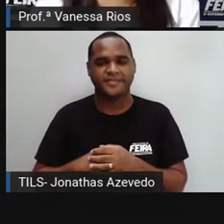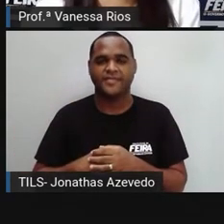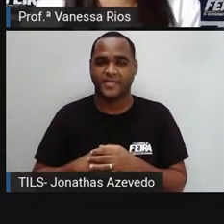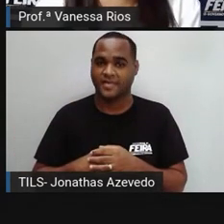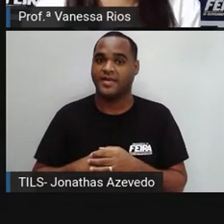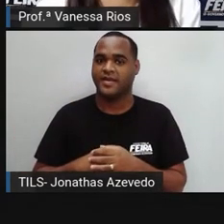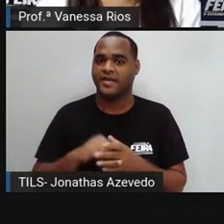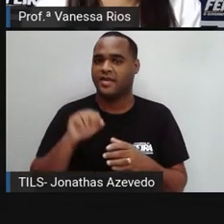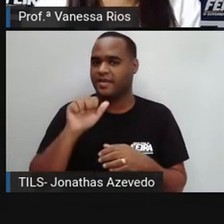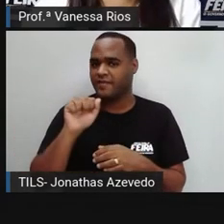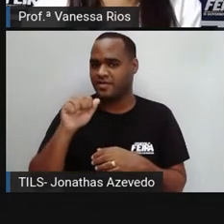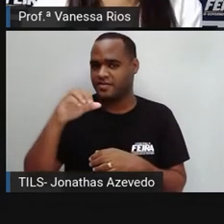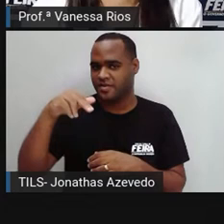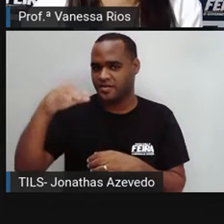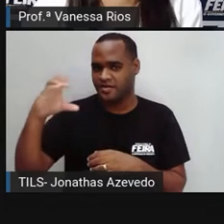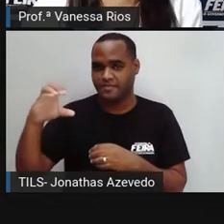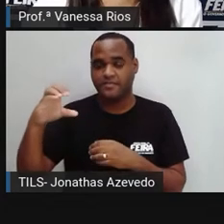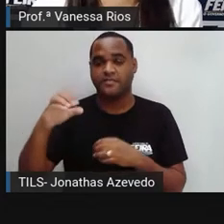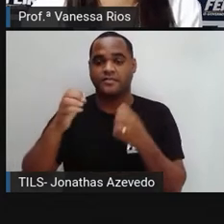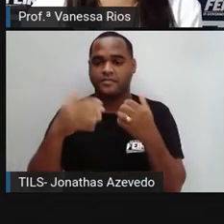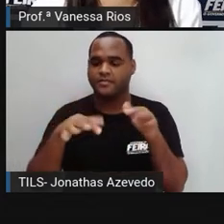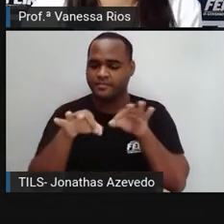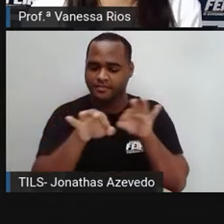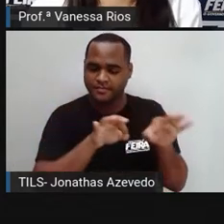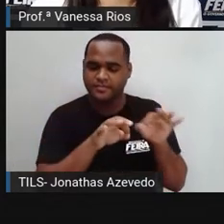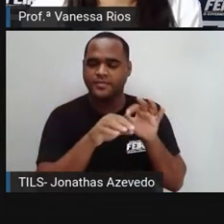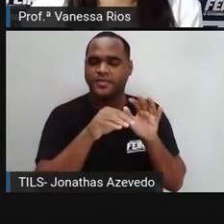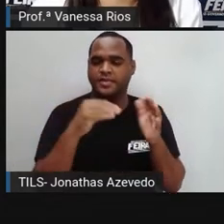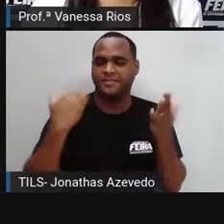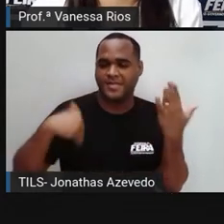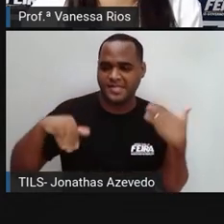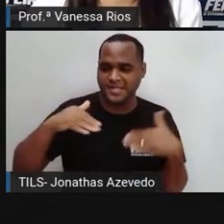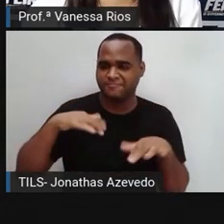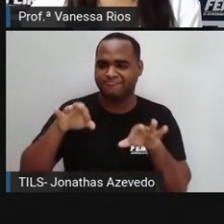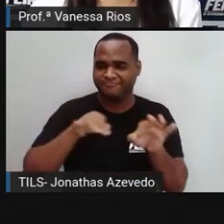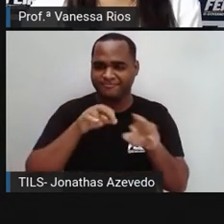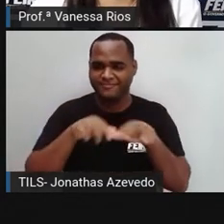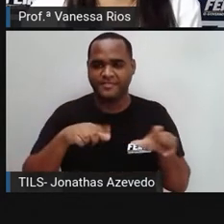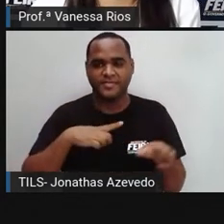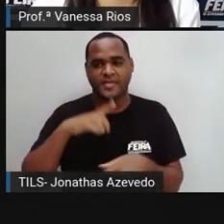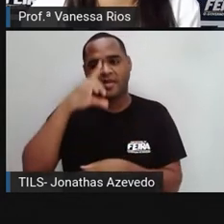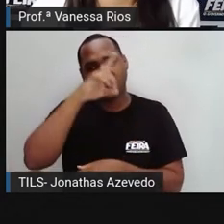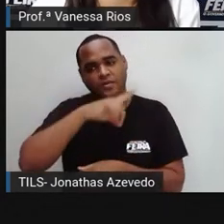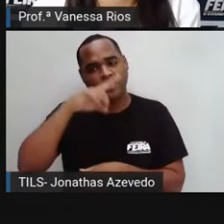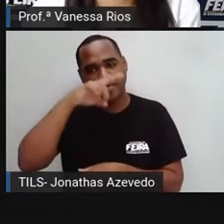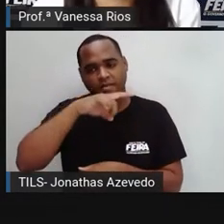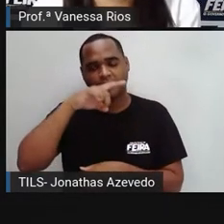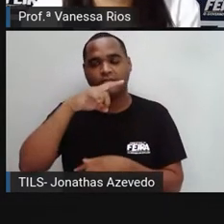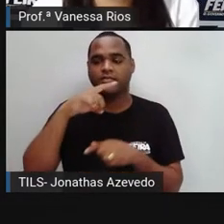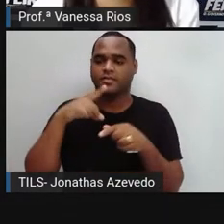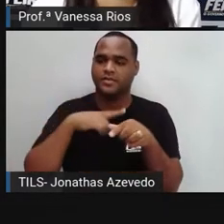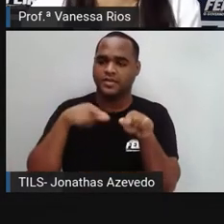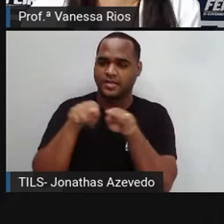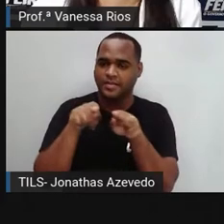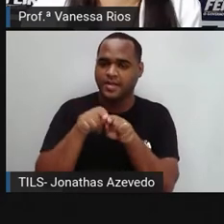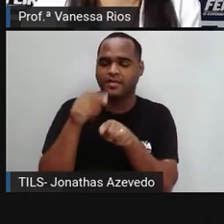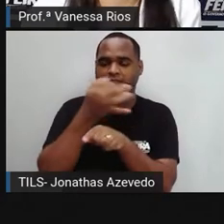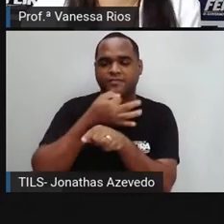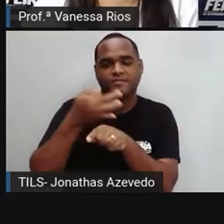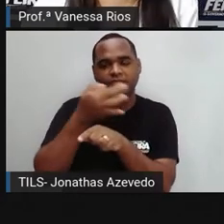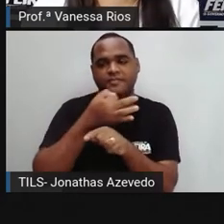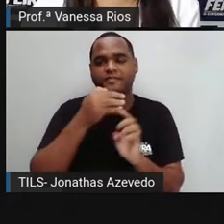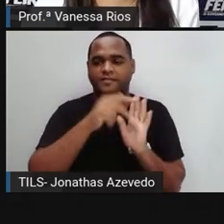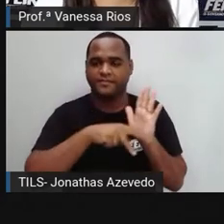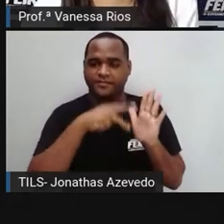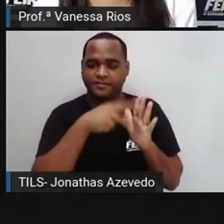Cerqueira, né, há uma programação de lazer e atividades físicas que acontece aos domingos e feriados. O